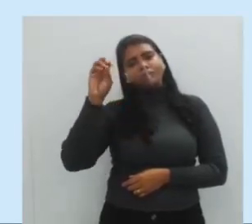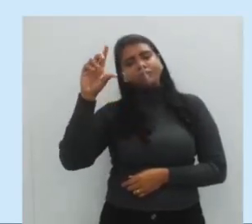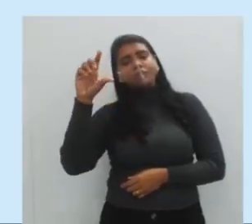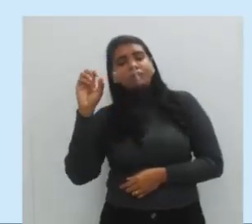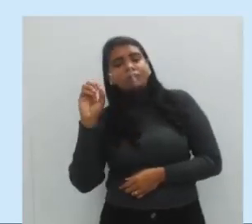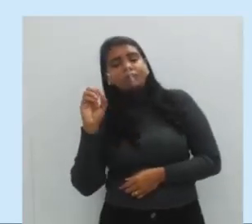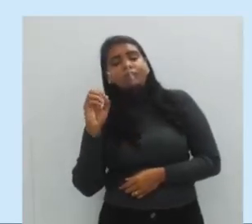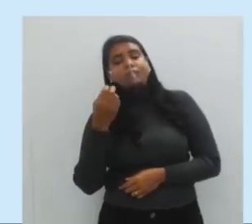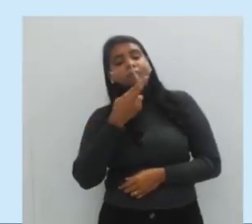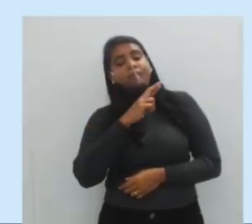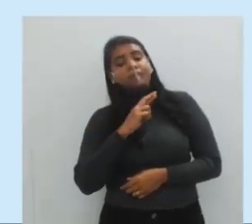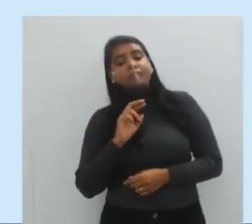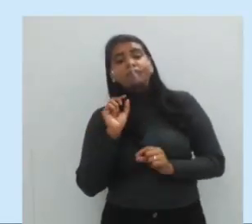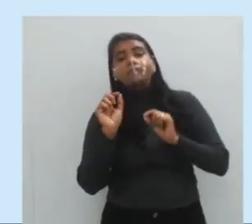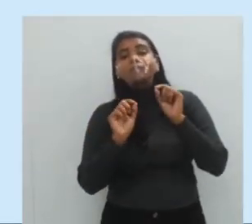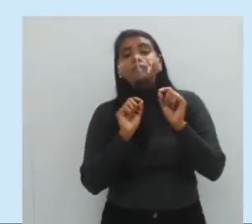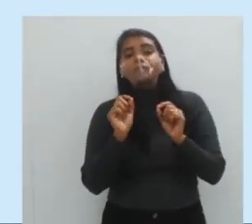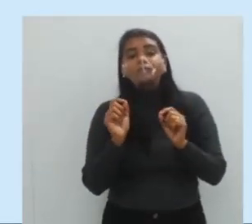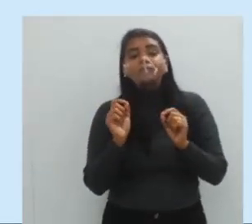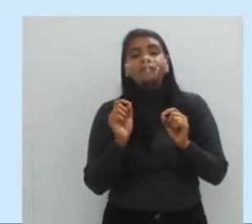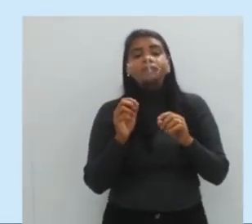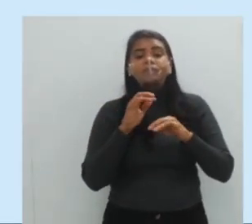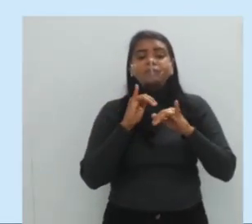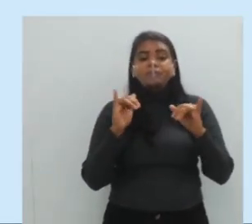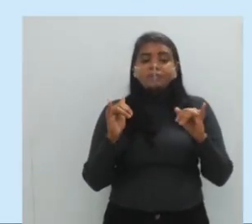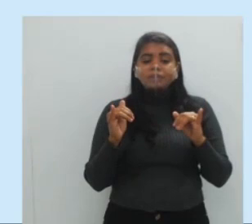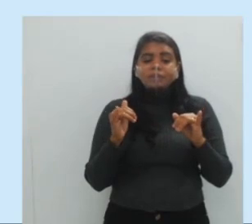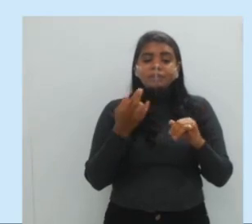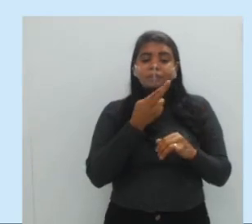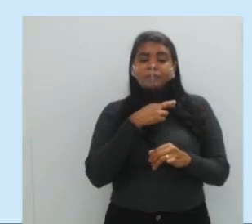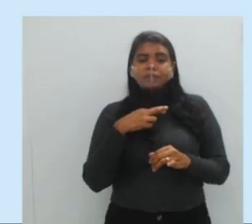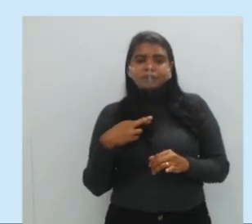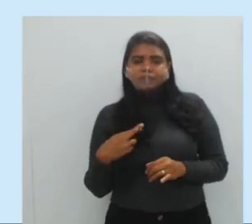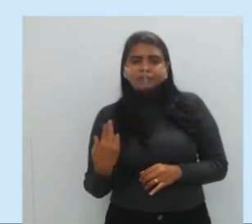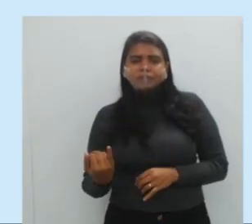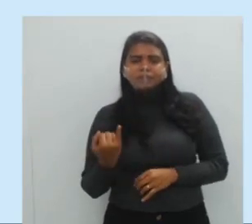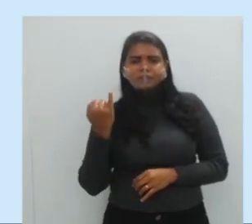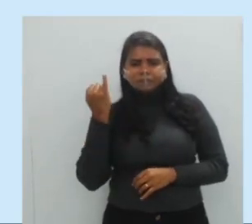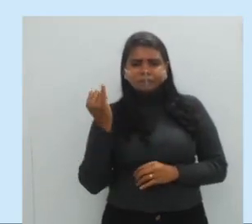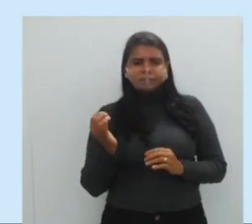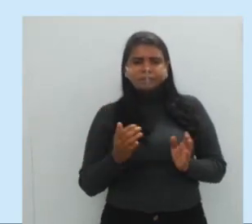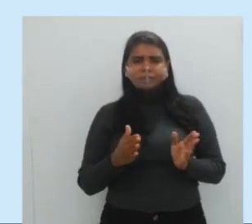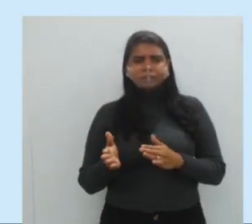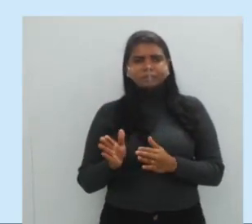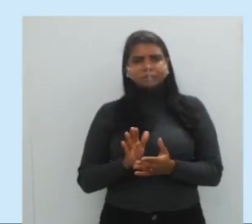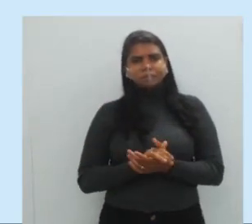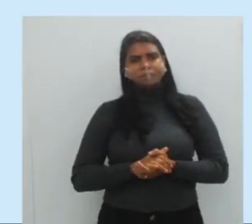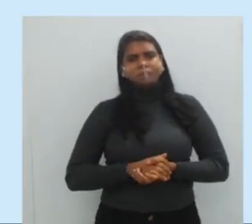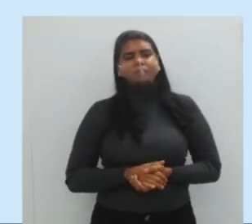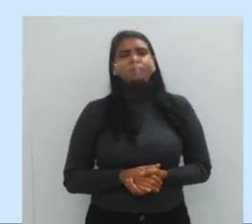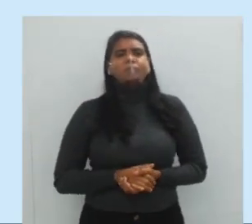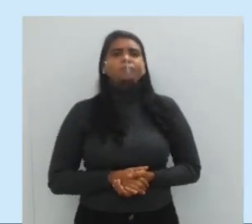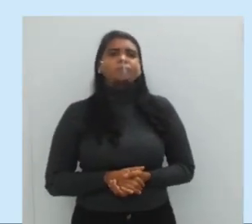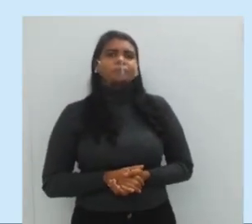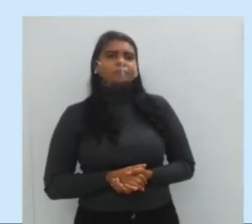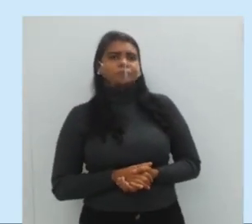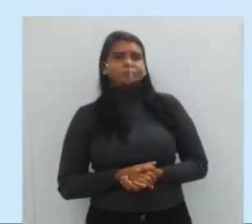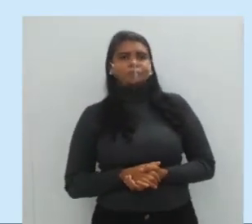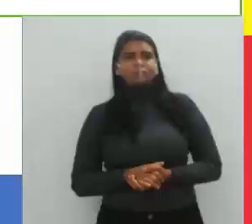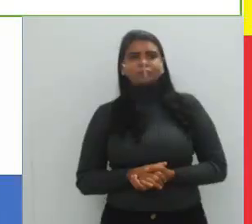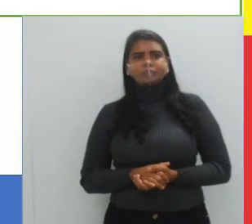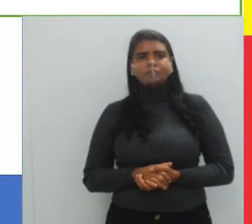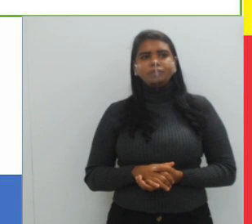determinada religião, ou seja, o que é que esse símbolo traz para esta religião. Vamos ver o tori para o shintoísmo.